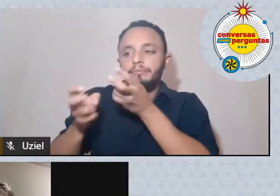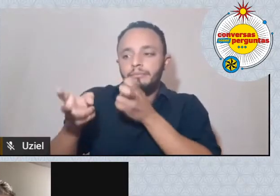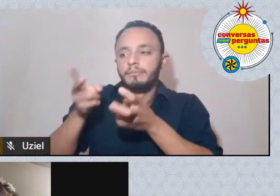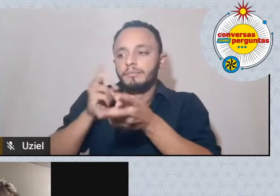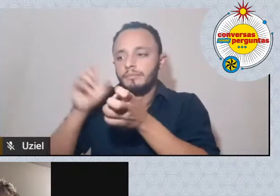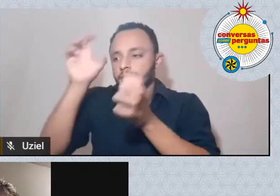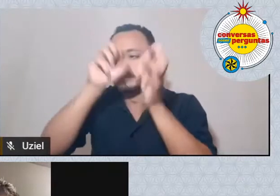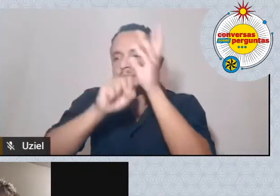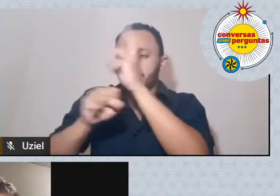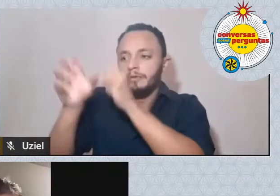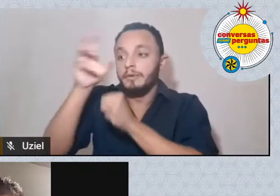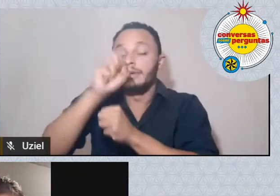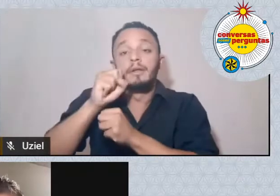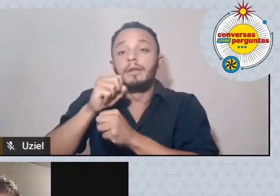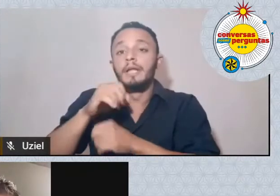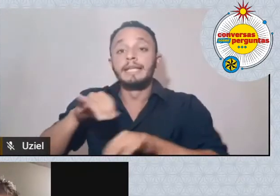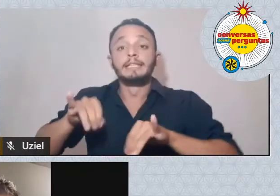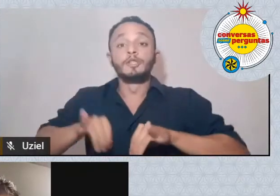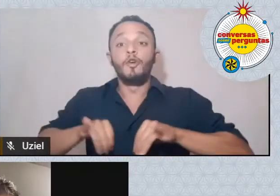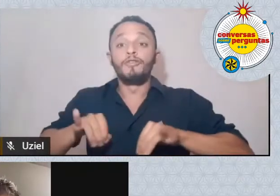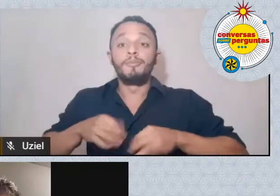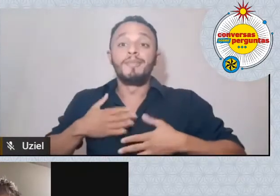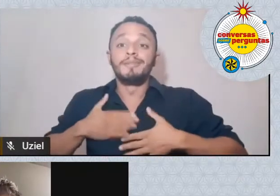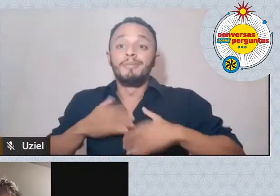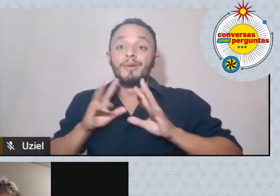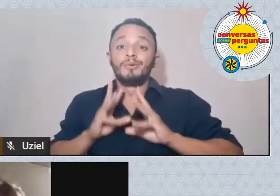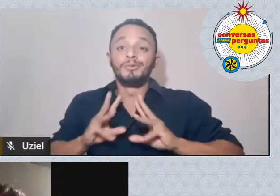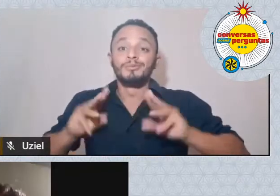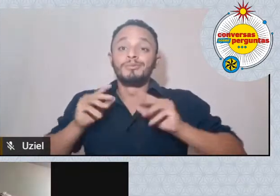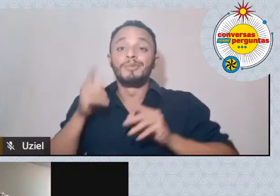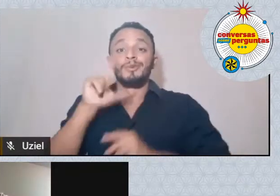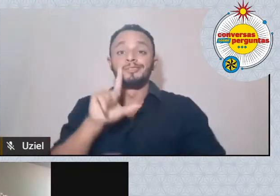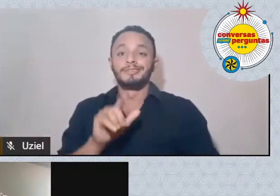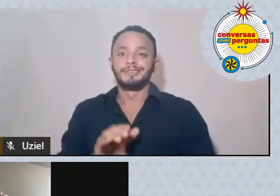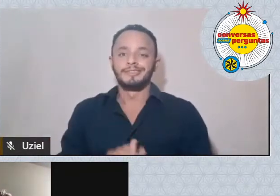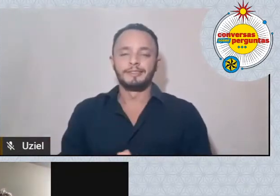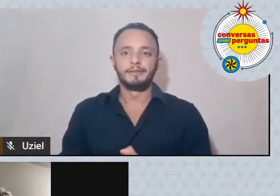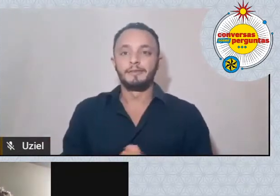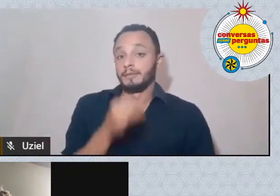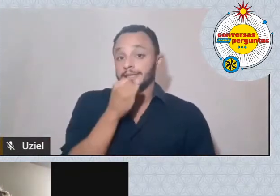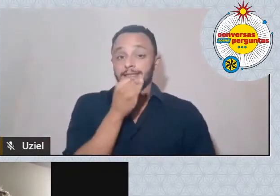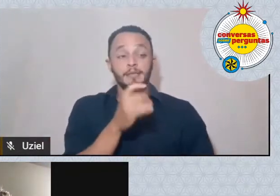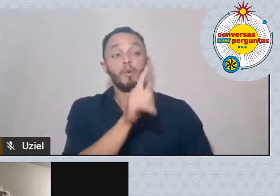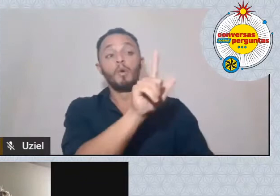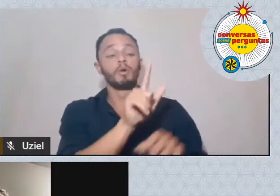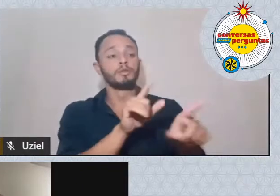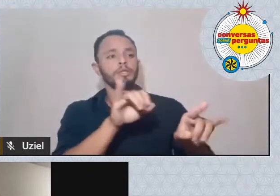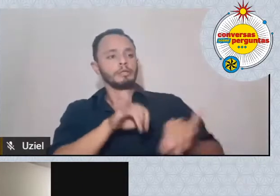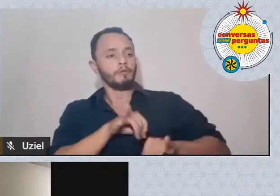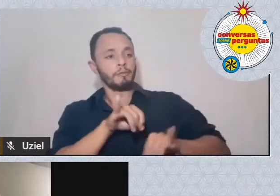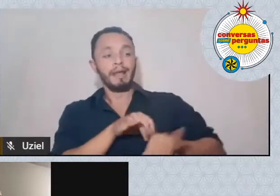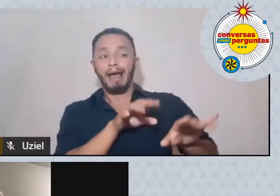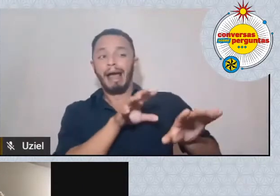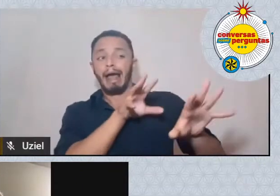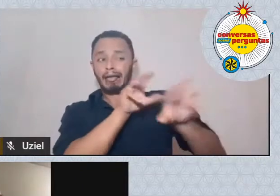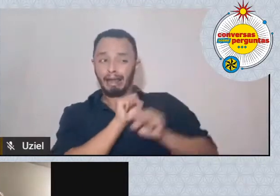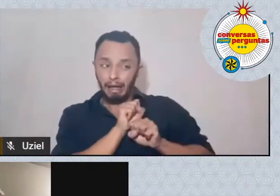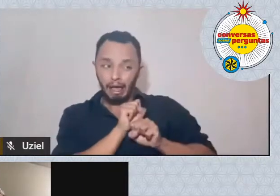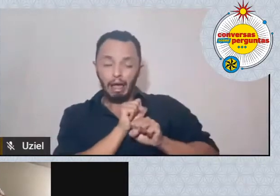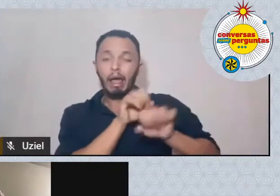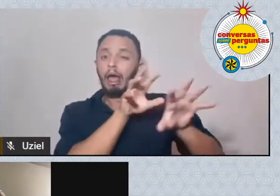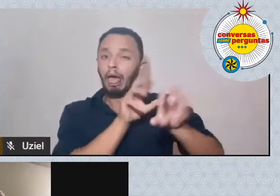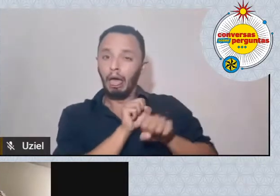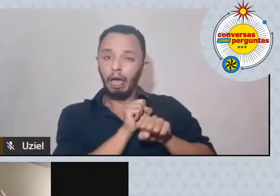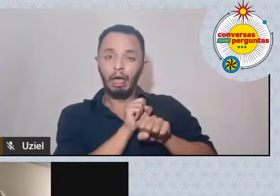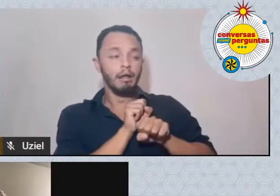o sofrimento. Como é que você lida com o sofrimento dos outros? Você... Ai, que medo, vai pegar em mim? Não